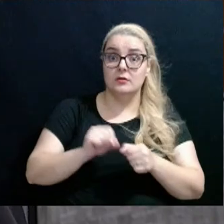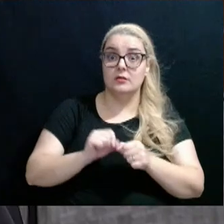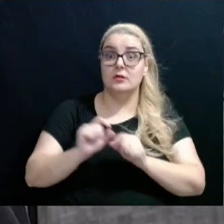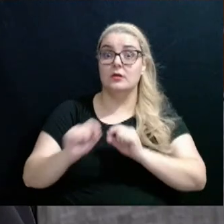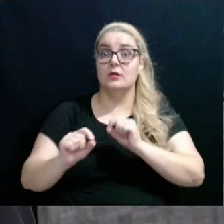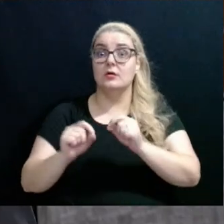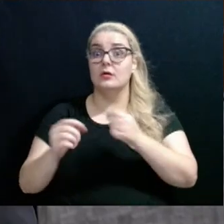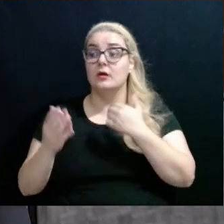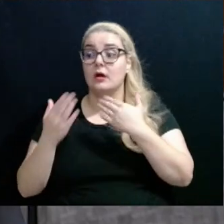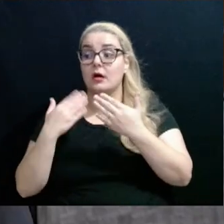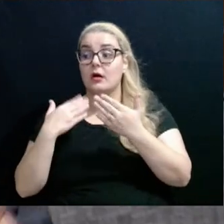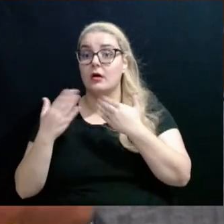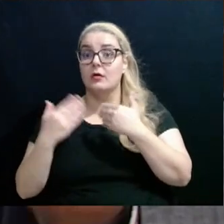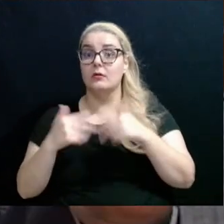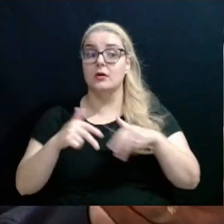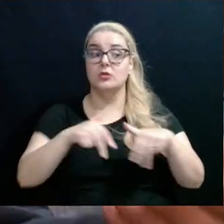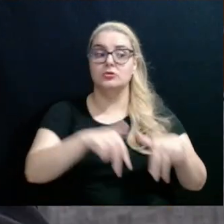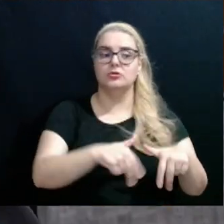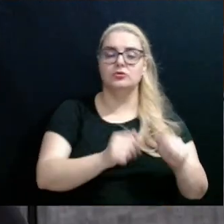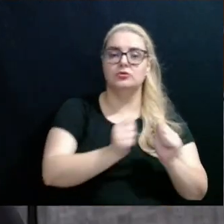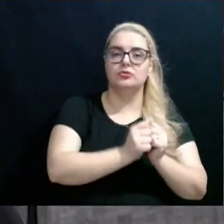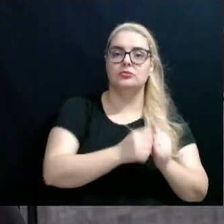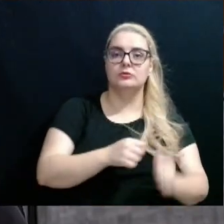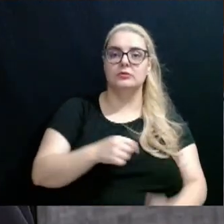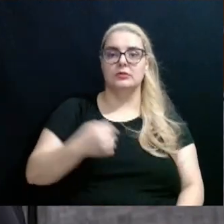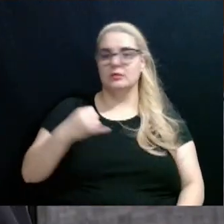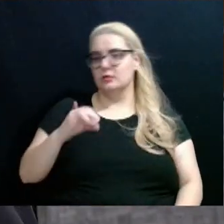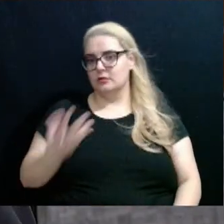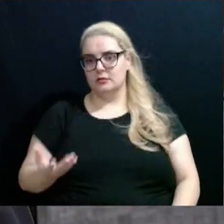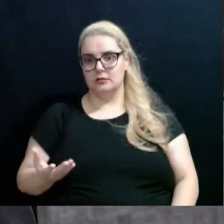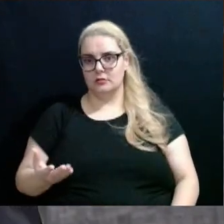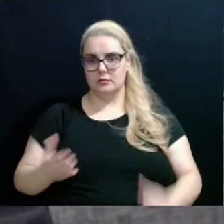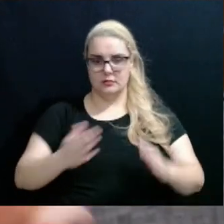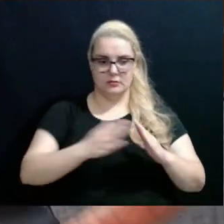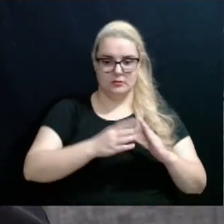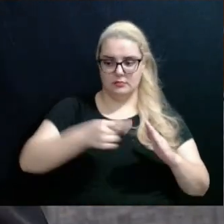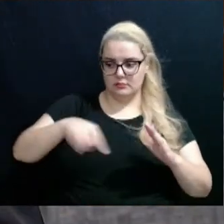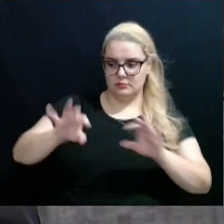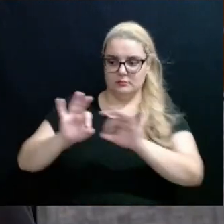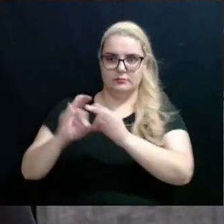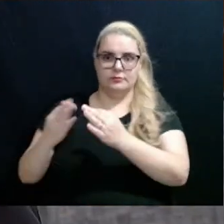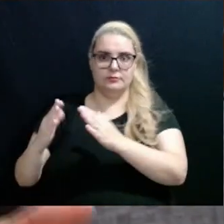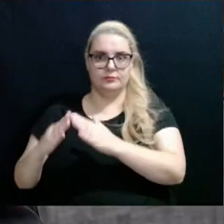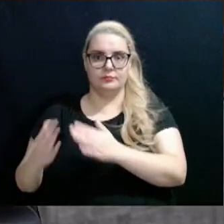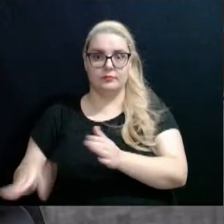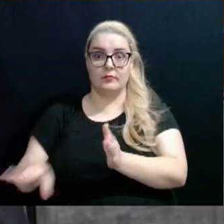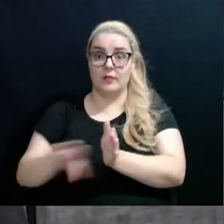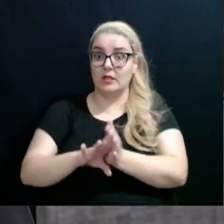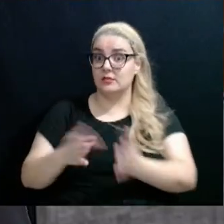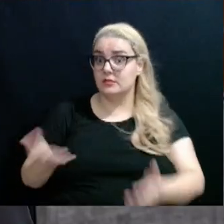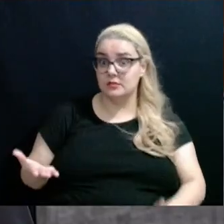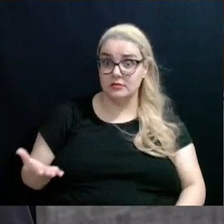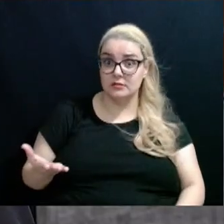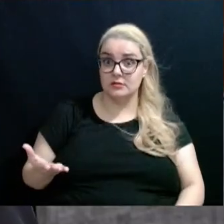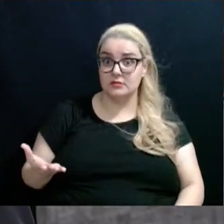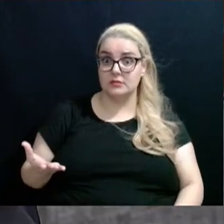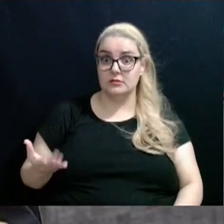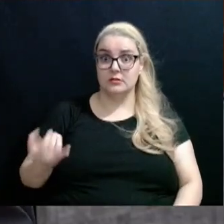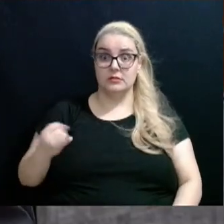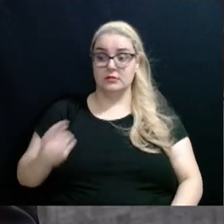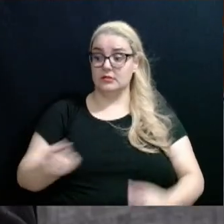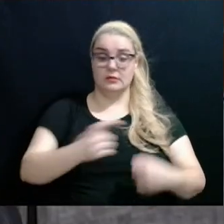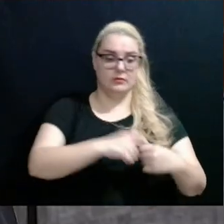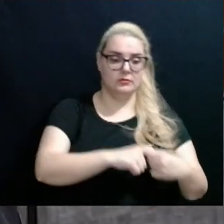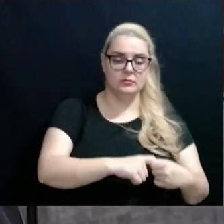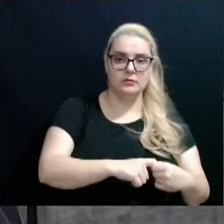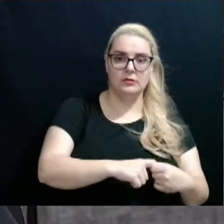criança está. Se ela sai para ir na casa de um familiar, se chegou lá, se está voltando,